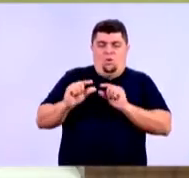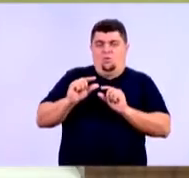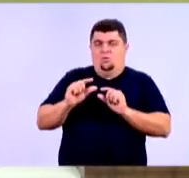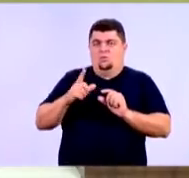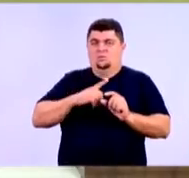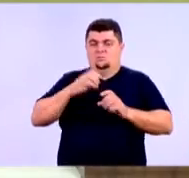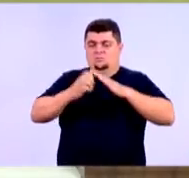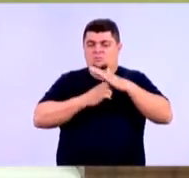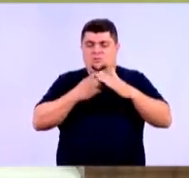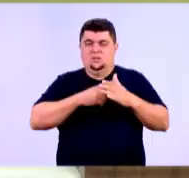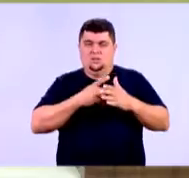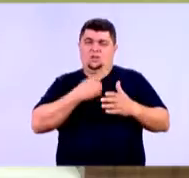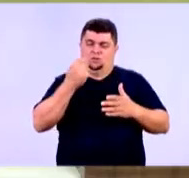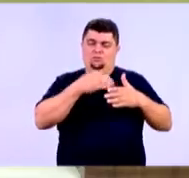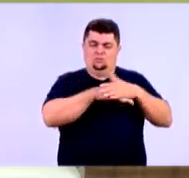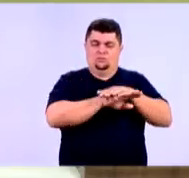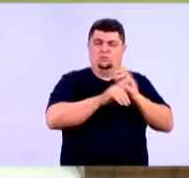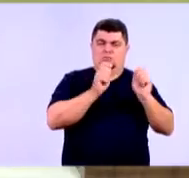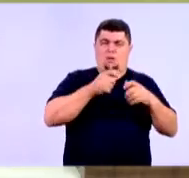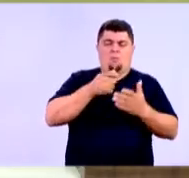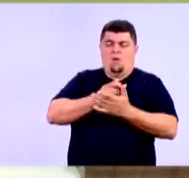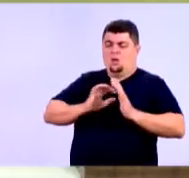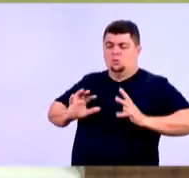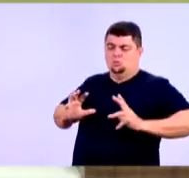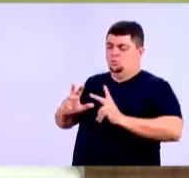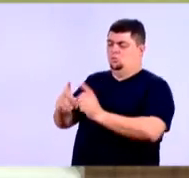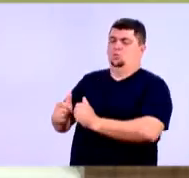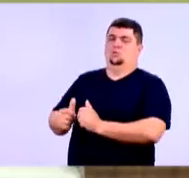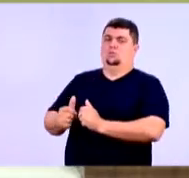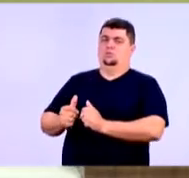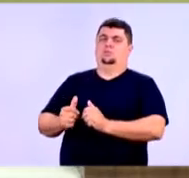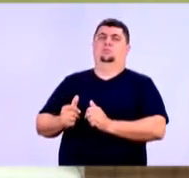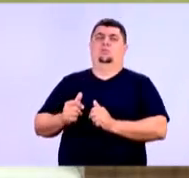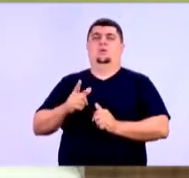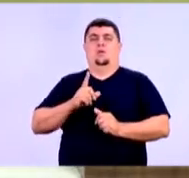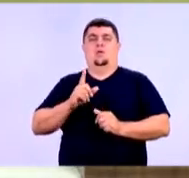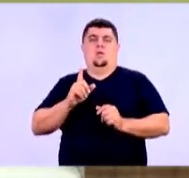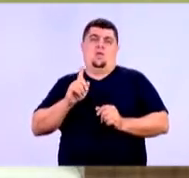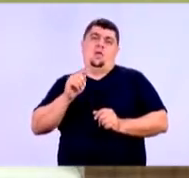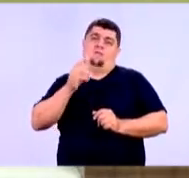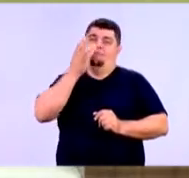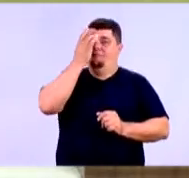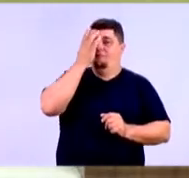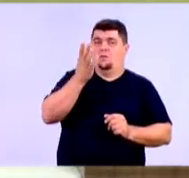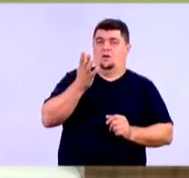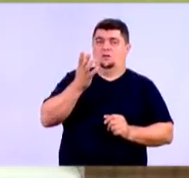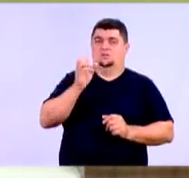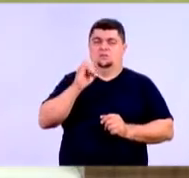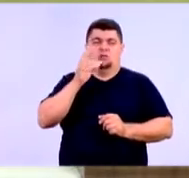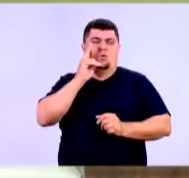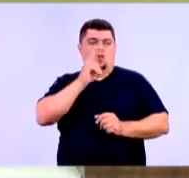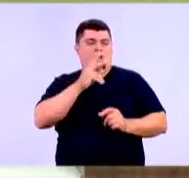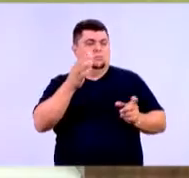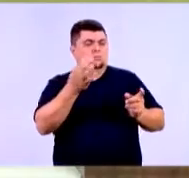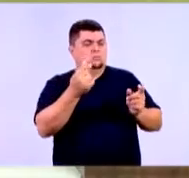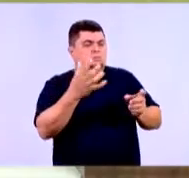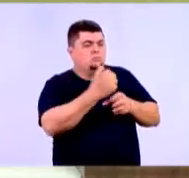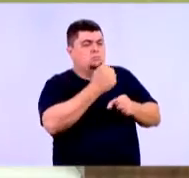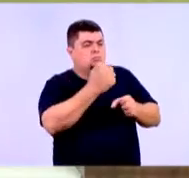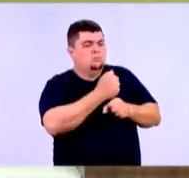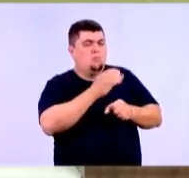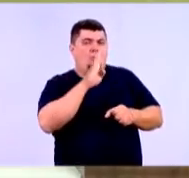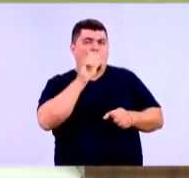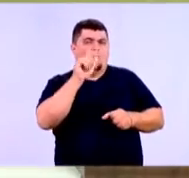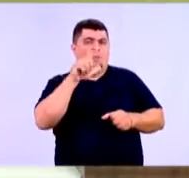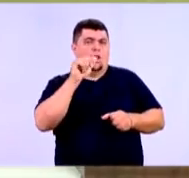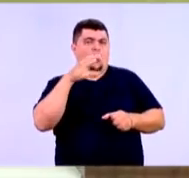hoje, recursos próprios, para saldar todas as suas dívidas. Então, quando nós formos olhar para o balanço, vocês vão ver que nós vamos